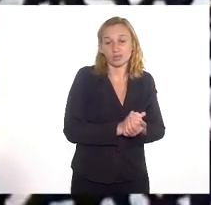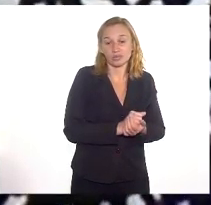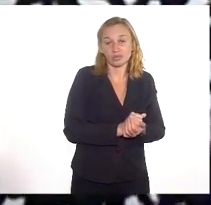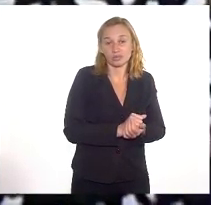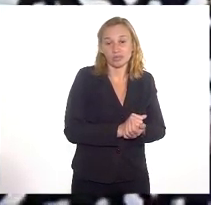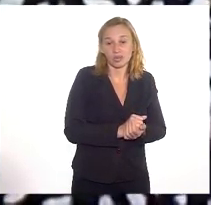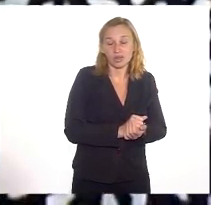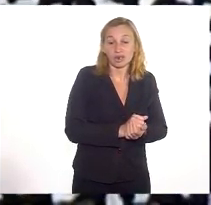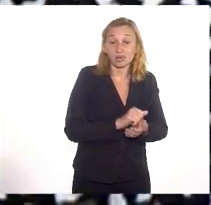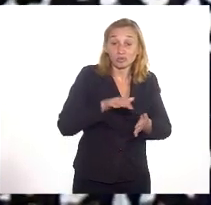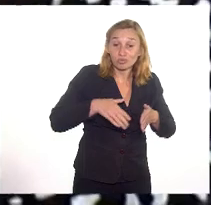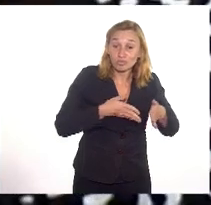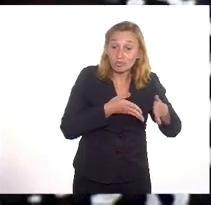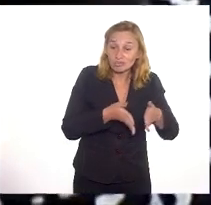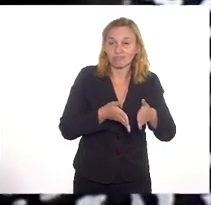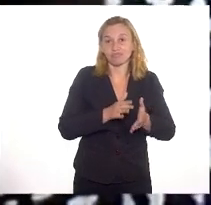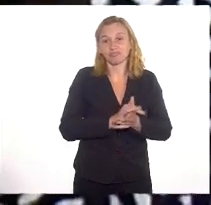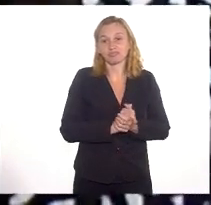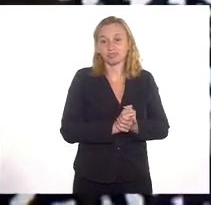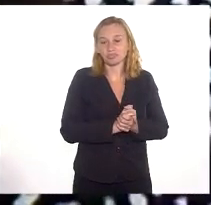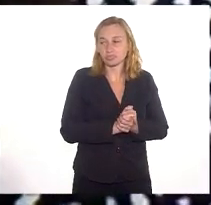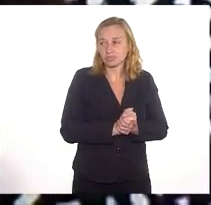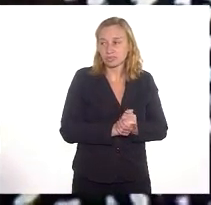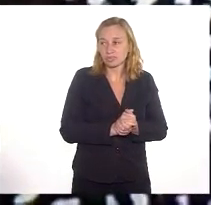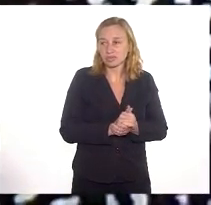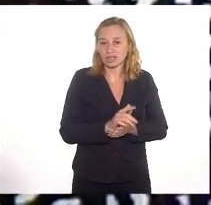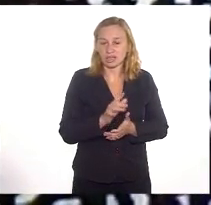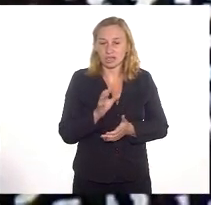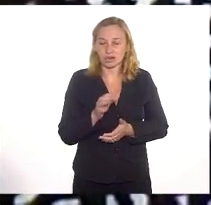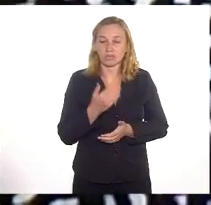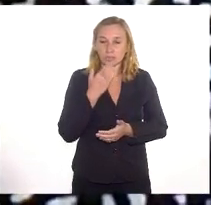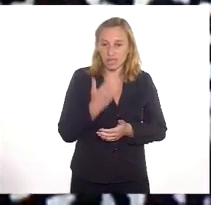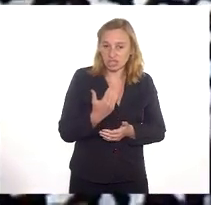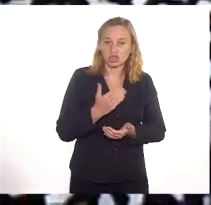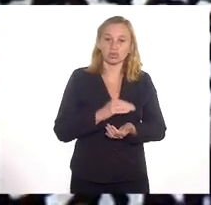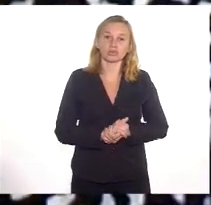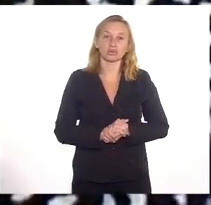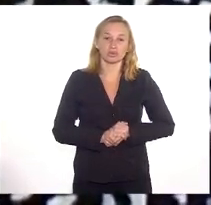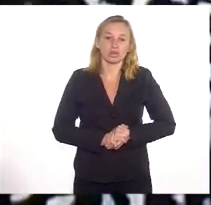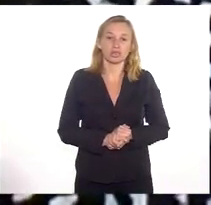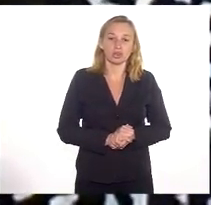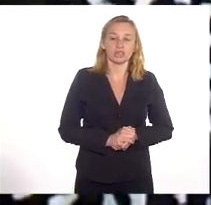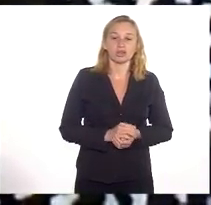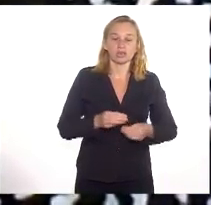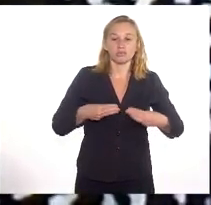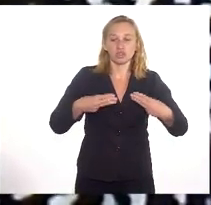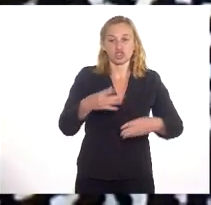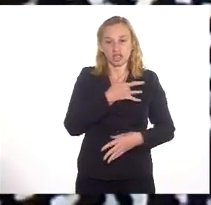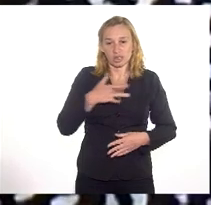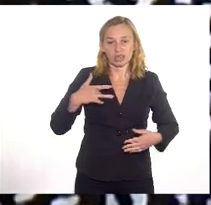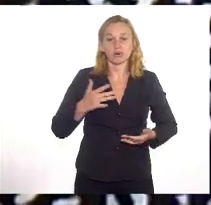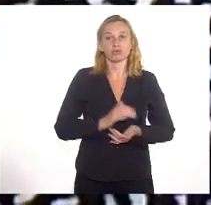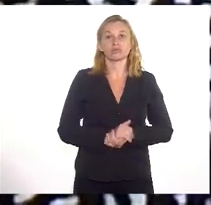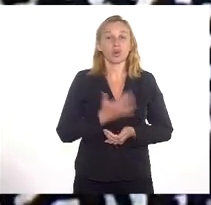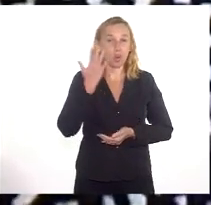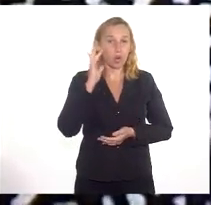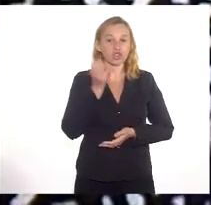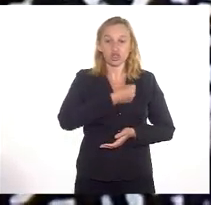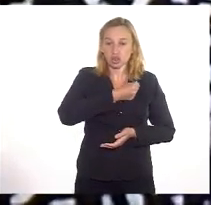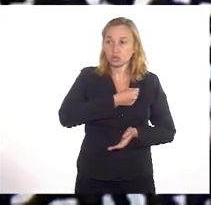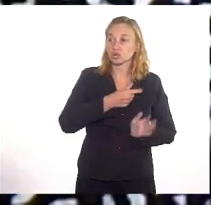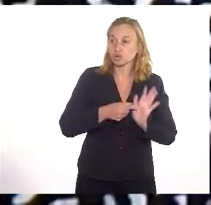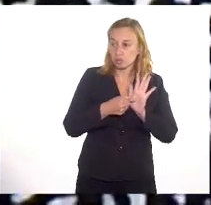um direcionamento da licitação que foi colocada pelo Ministério da Saúde. Acho que esses dados